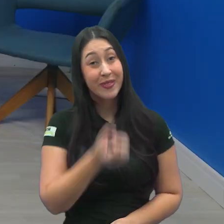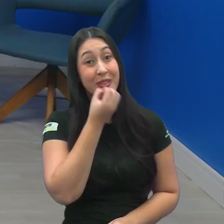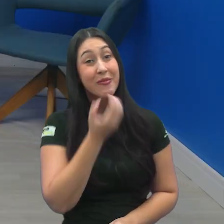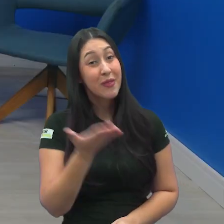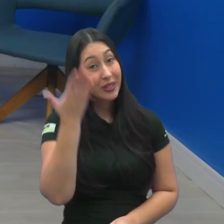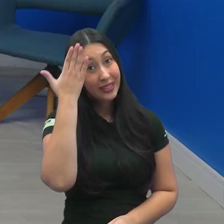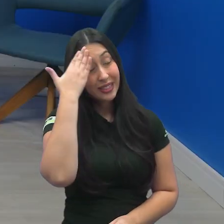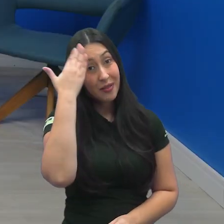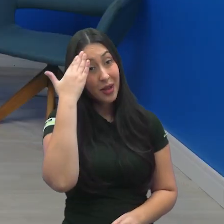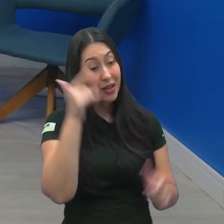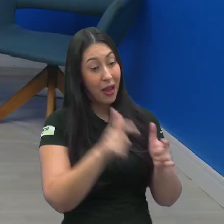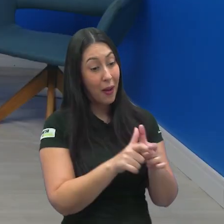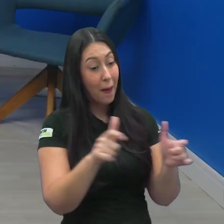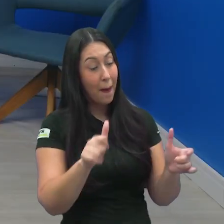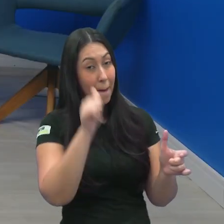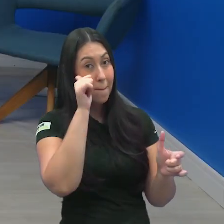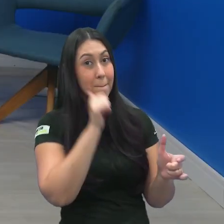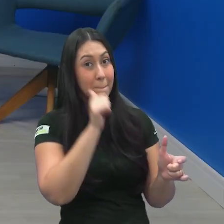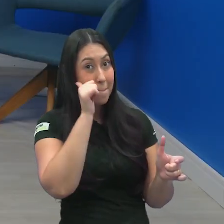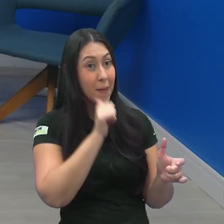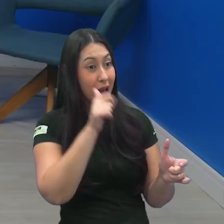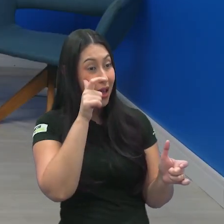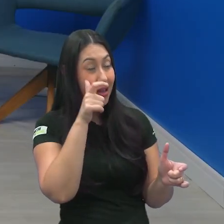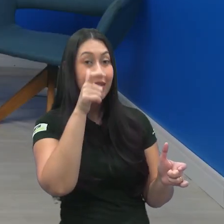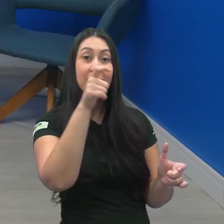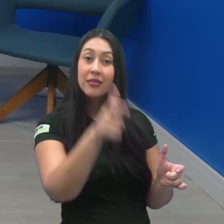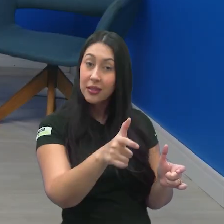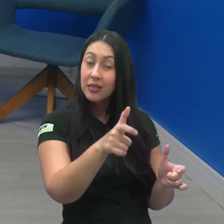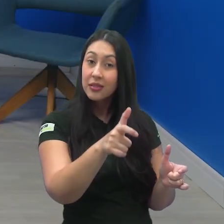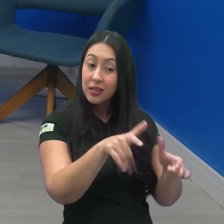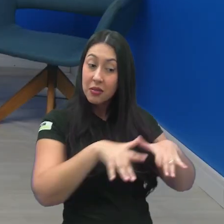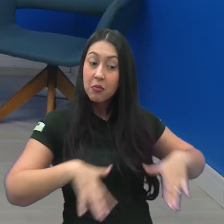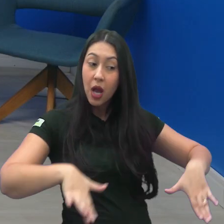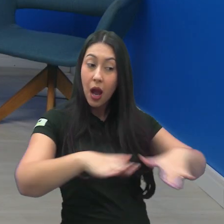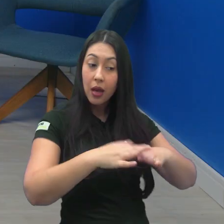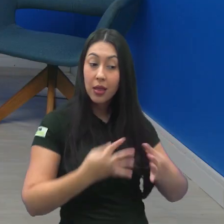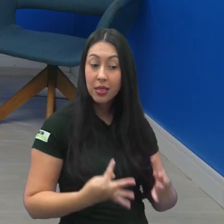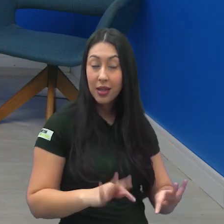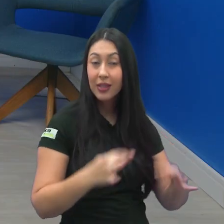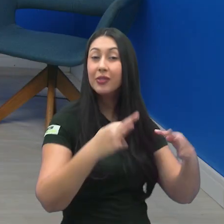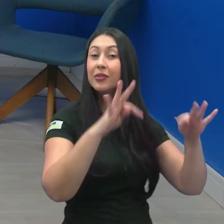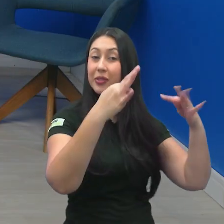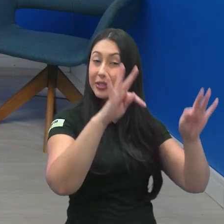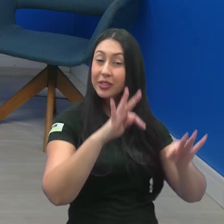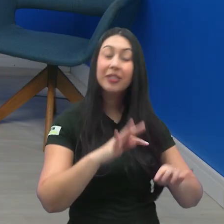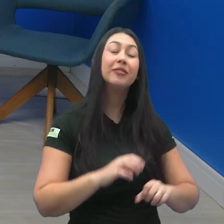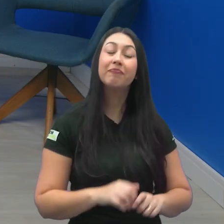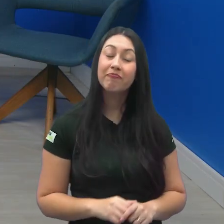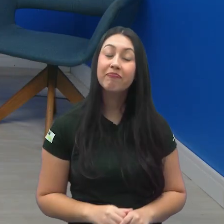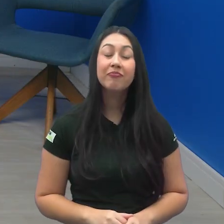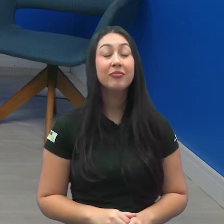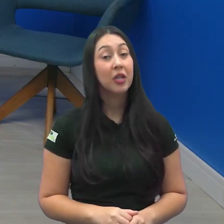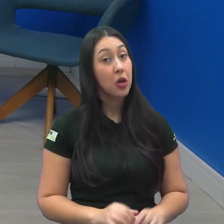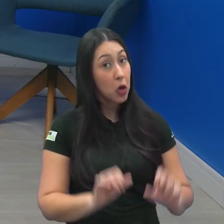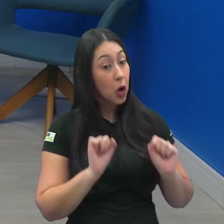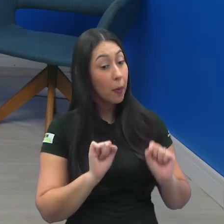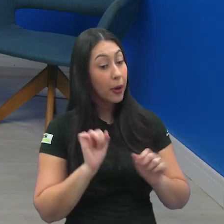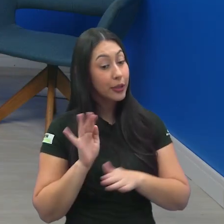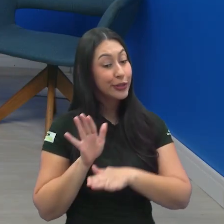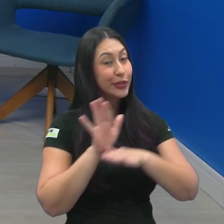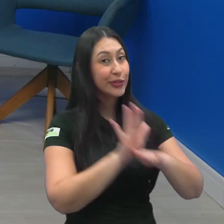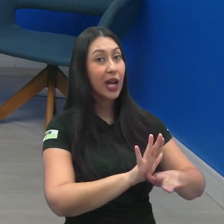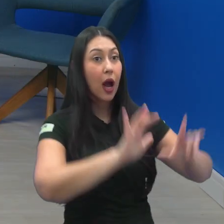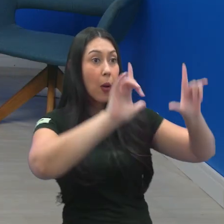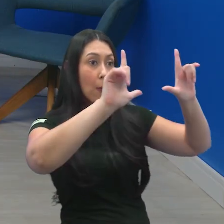É muito bom saber que cada vez mais mulheres estão se interessando, né, Érica, pela área da tecnologia. Sim. Isso, por exemplo, pode ajudar